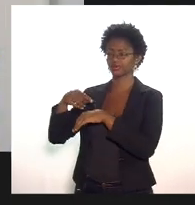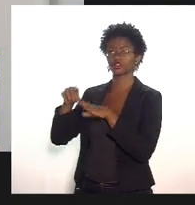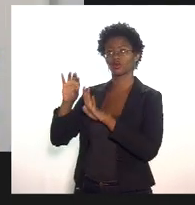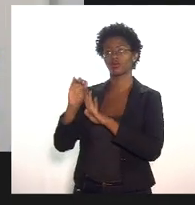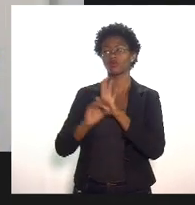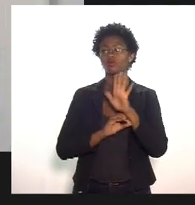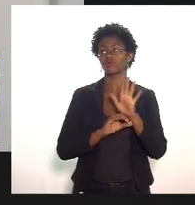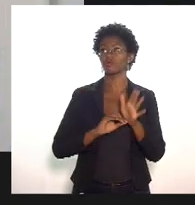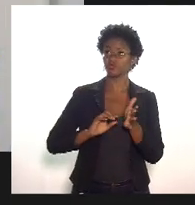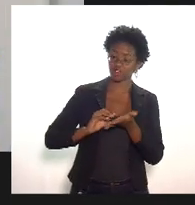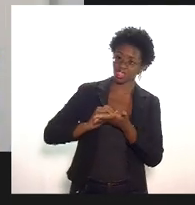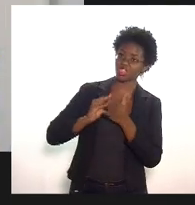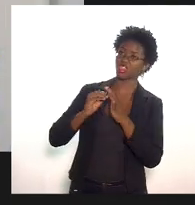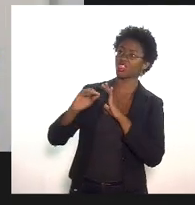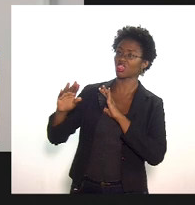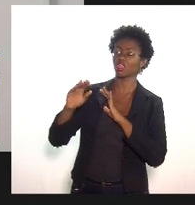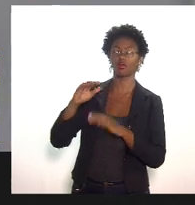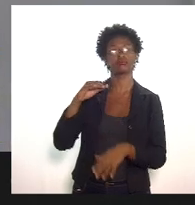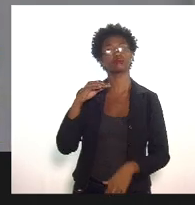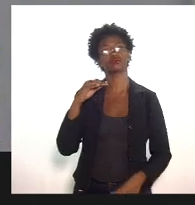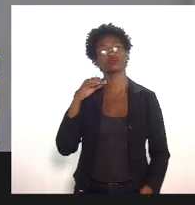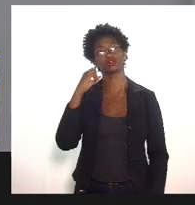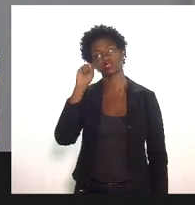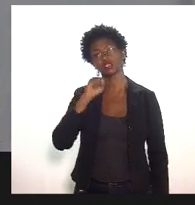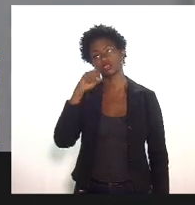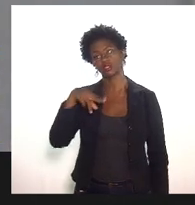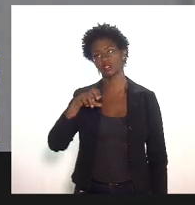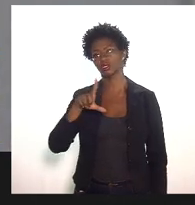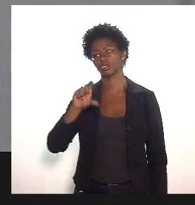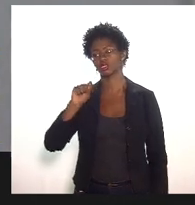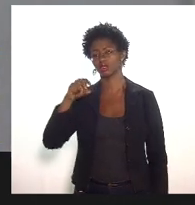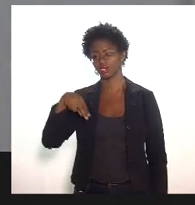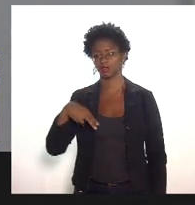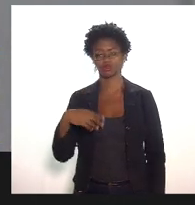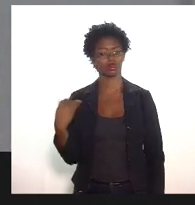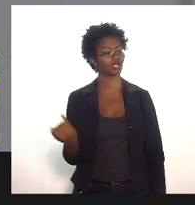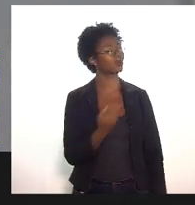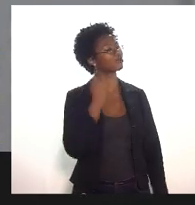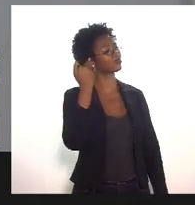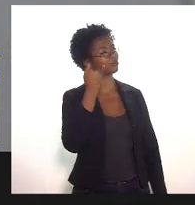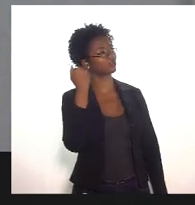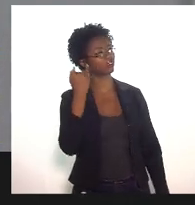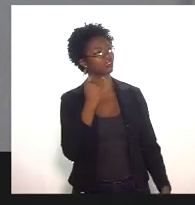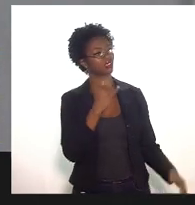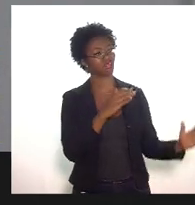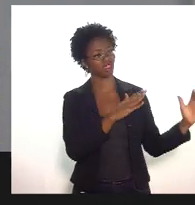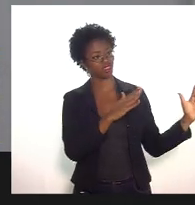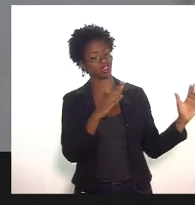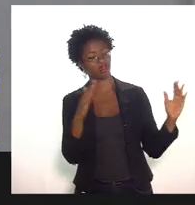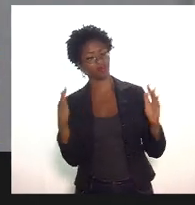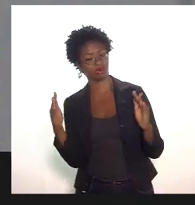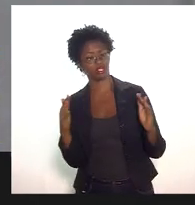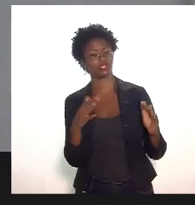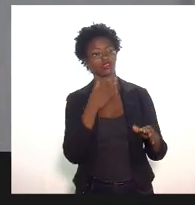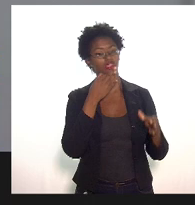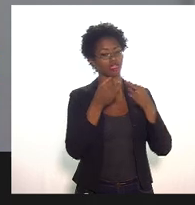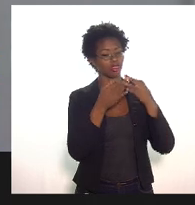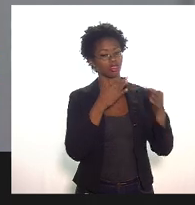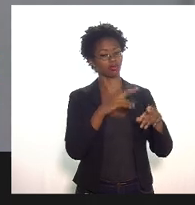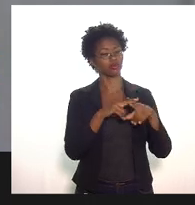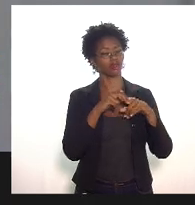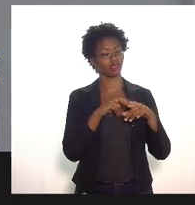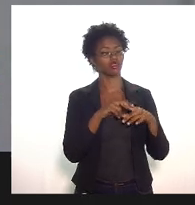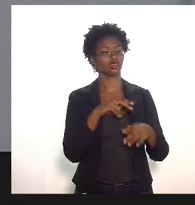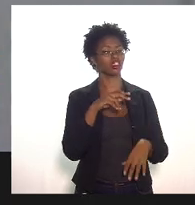ao senador Nelson Tratti. Só achava importante a gente estabelecer um prazo aí para receber essas sugestões, por conta de